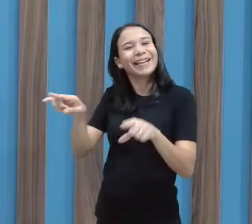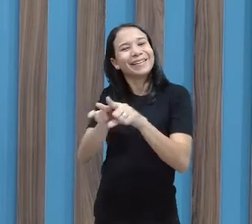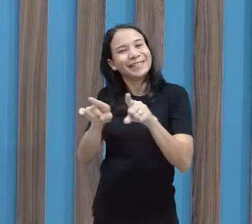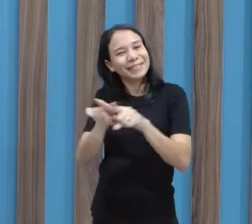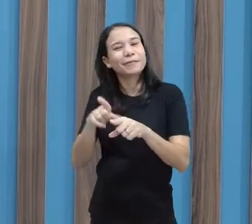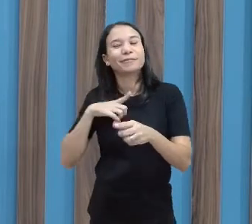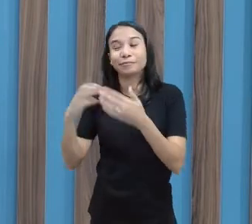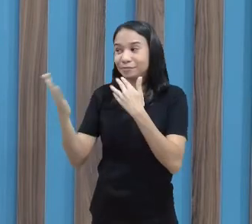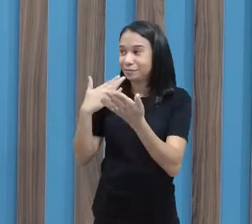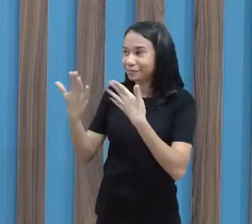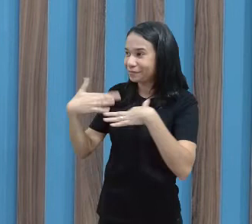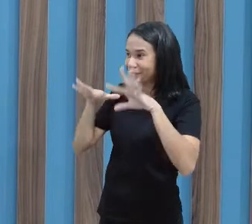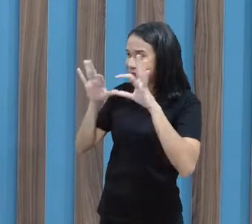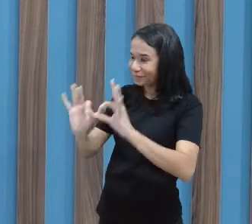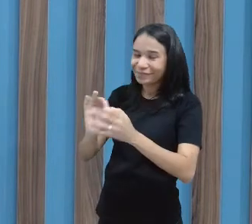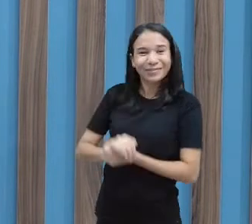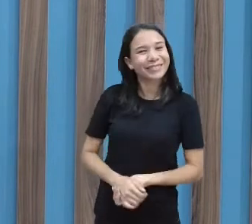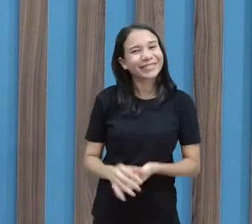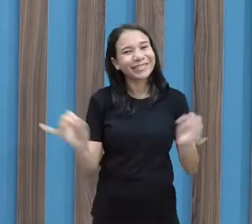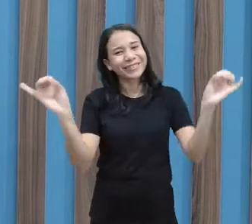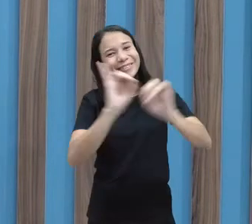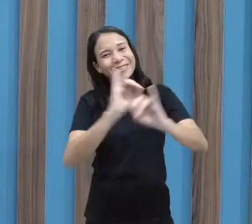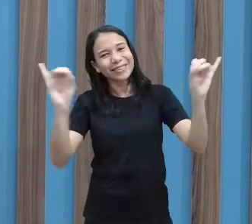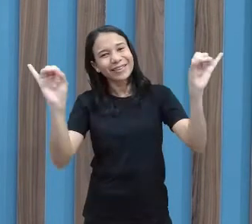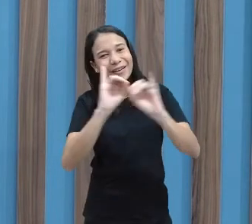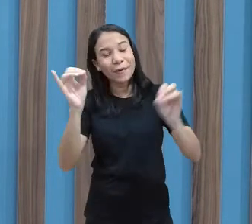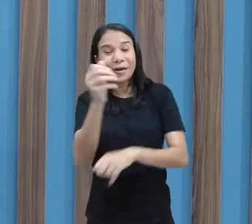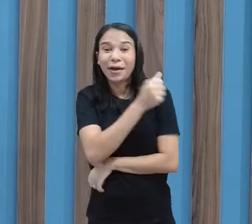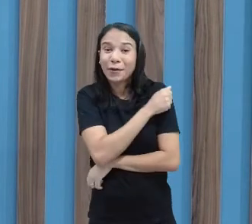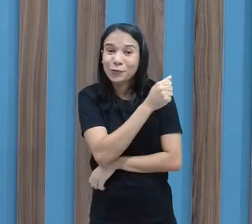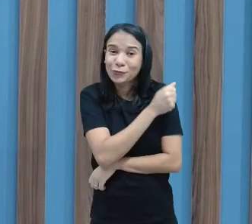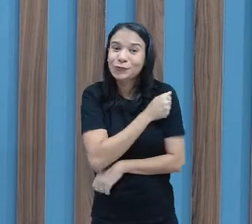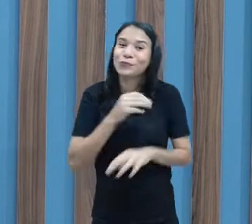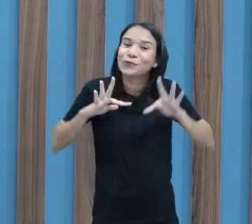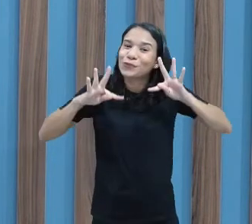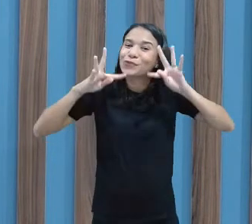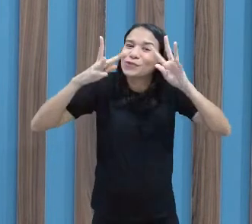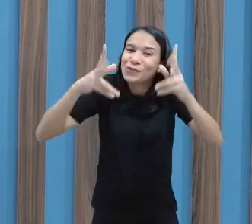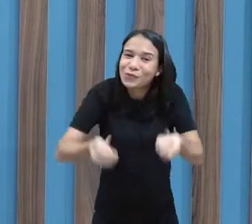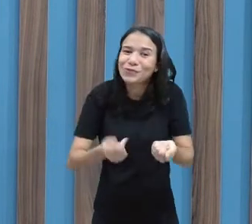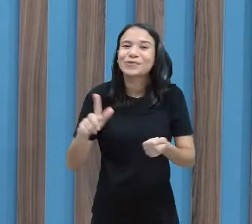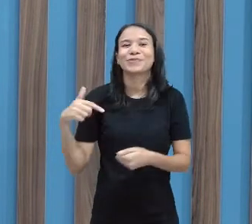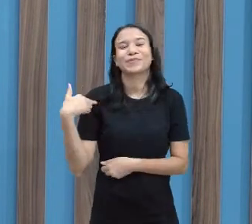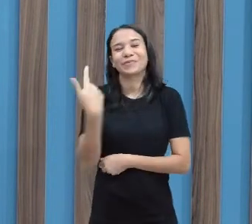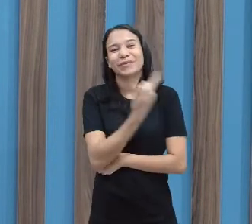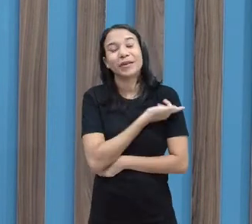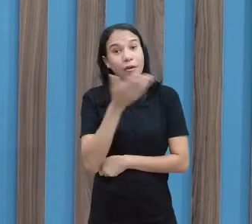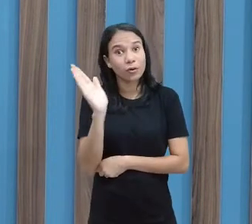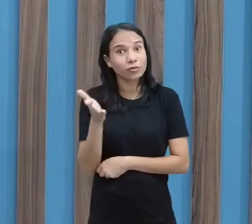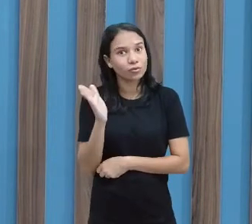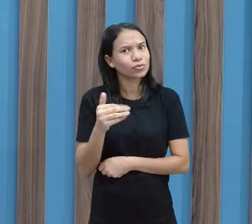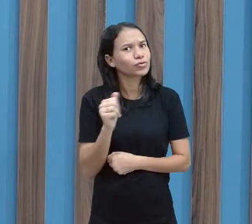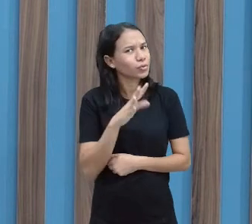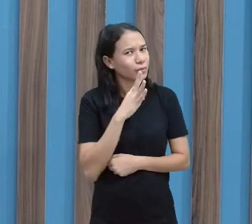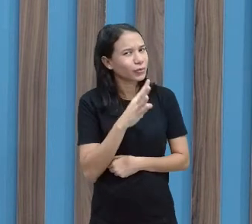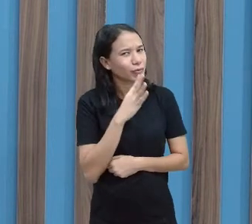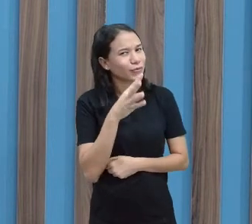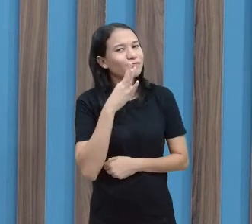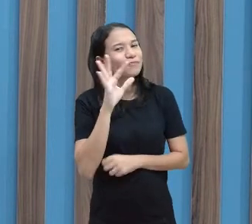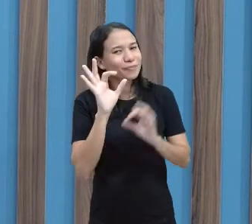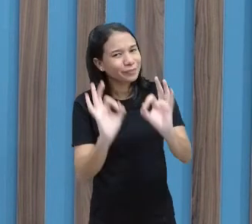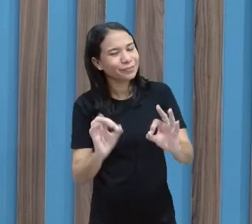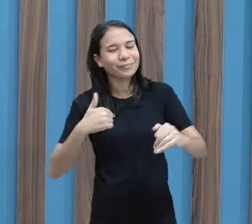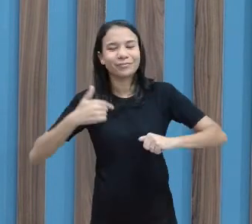esse bate-bola. Olá, queridos alunos e alunas. Nós já nos vimos durante essa semana e é